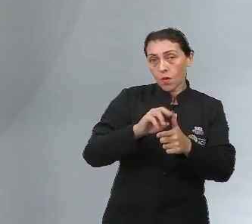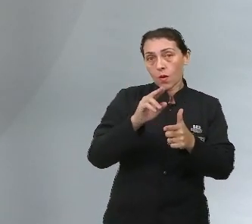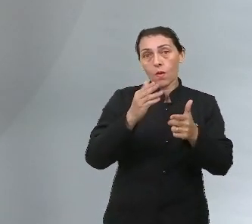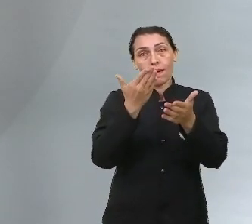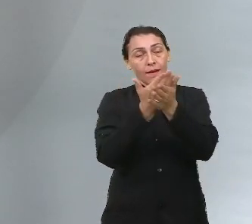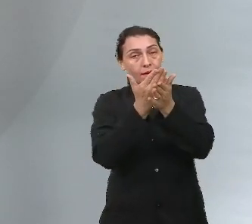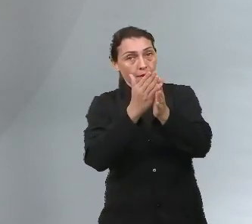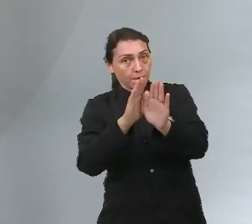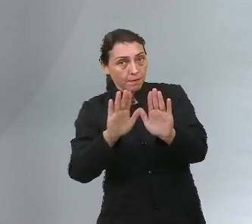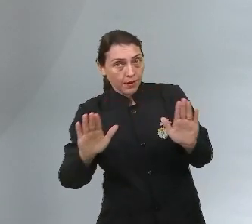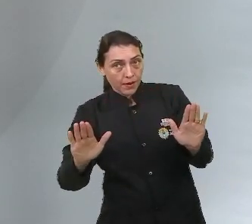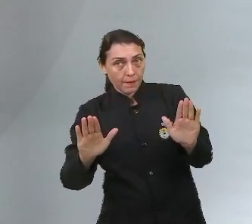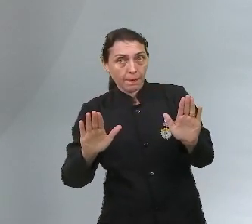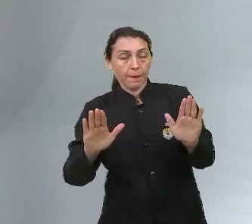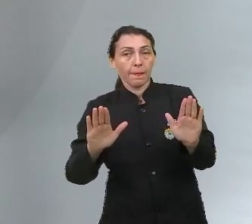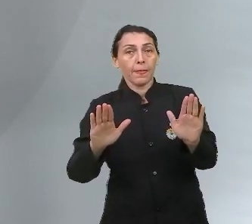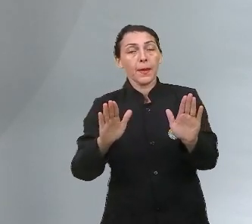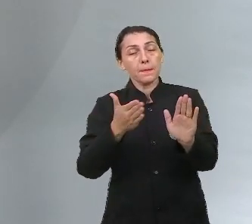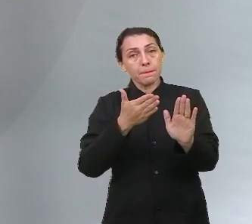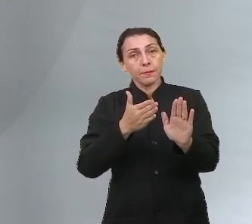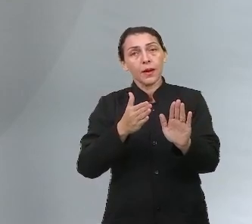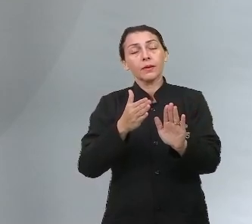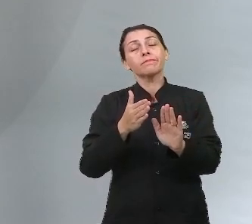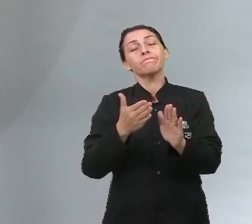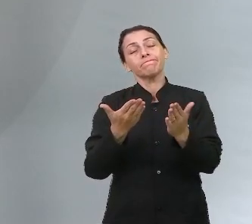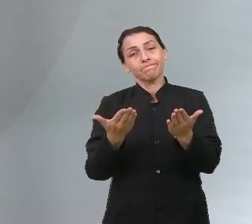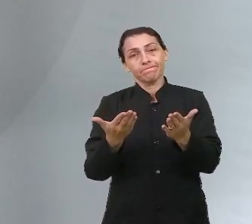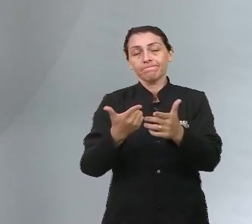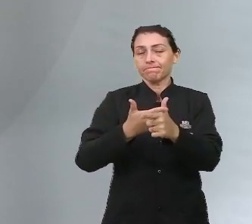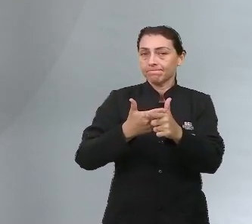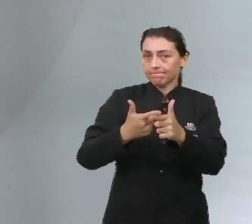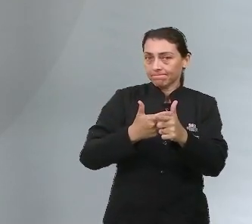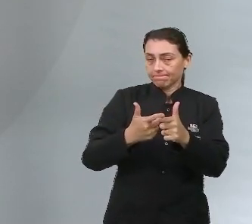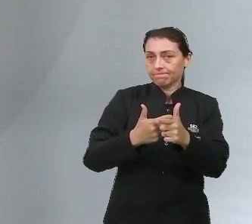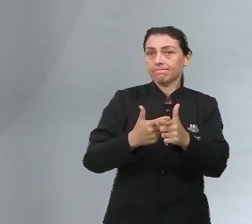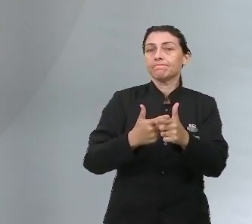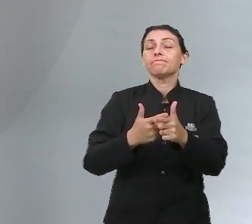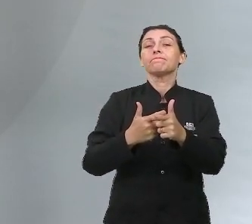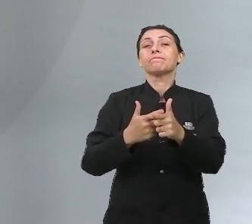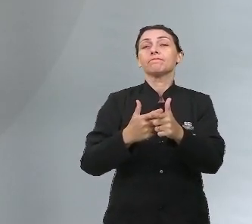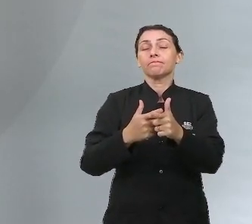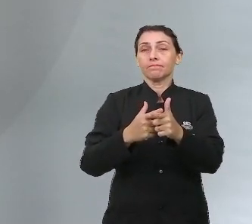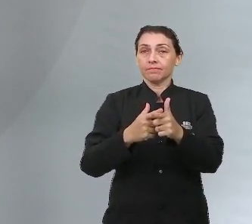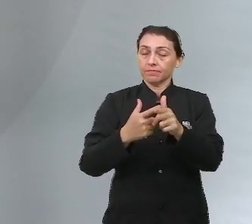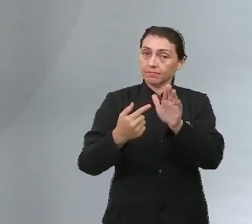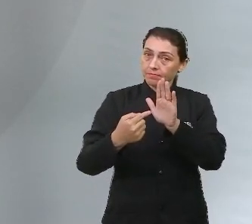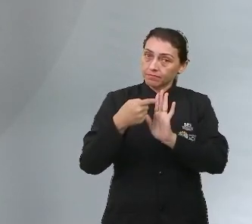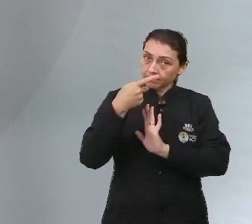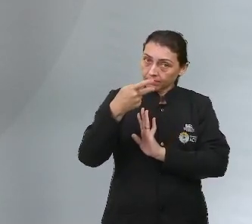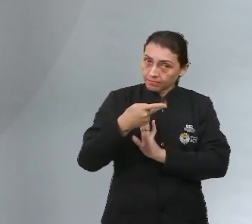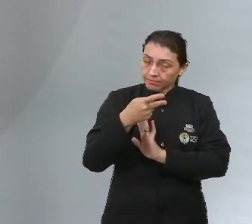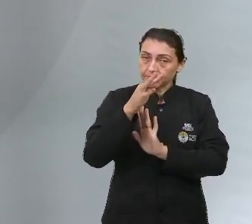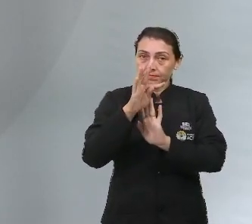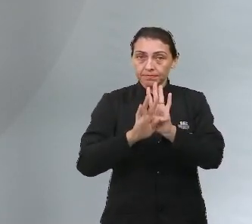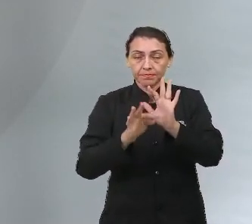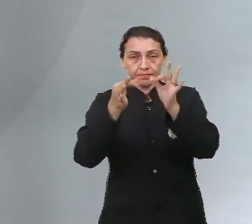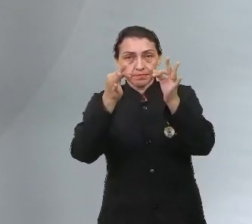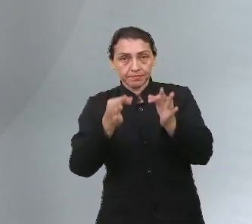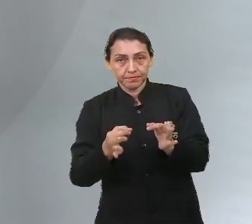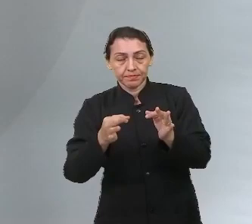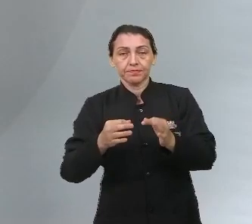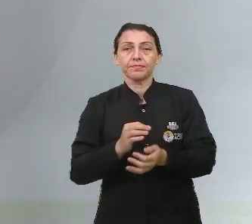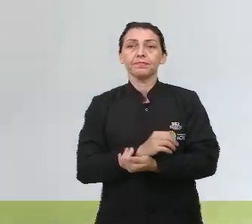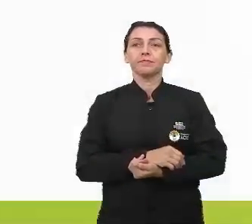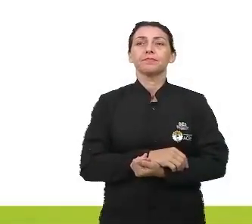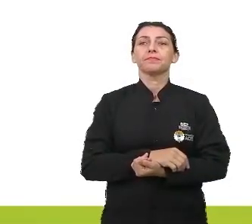até mesmo minimizar, amenizar o problema que foi discutido, certo? Então, vamos